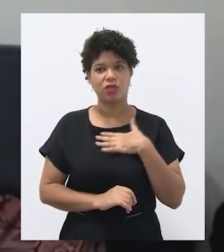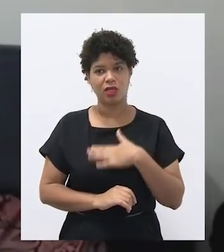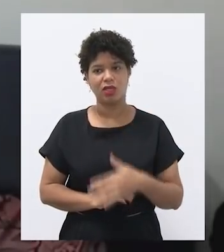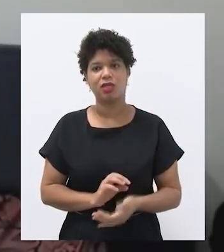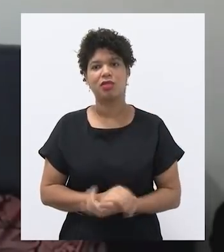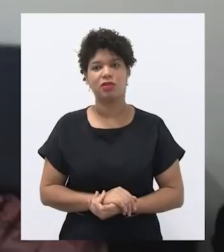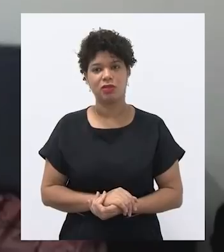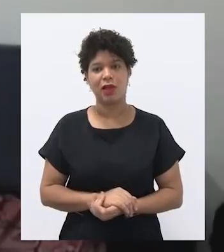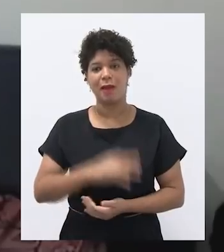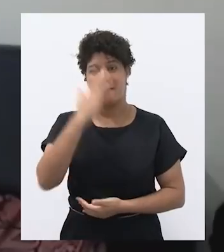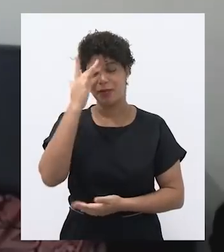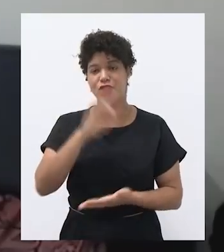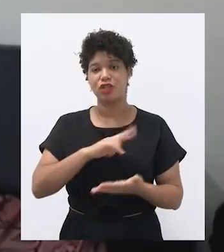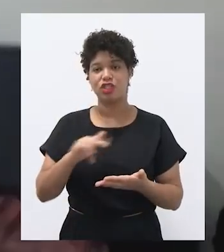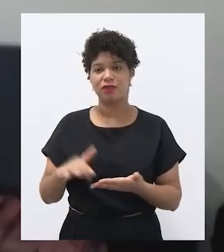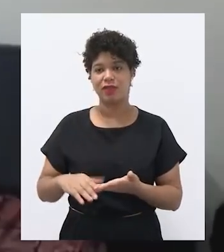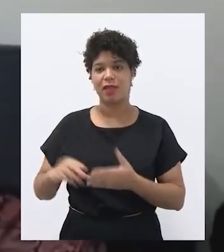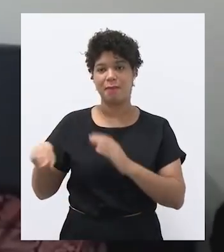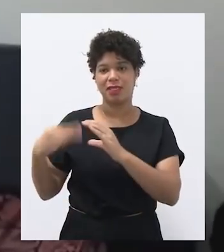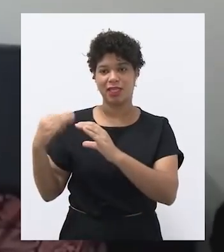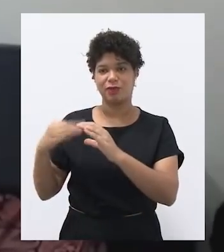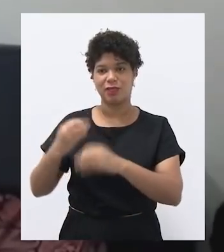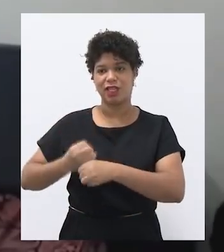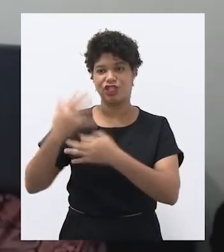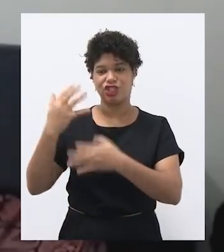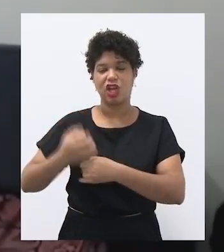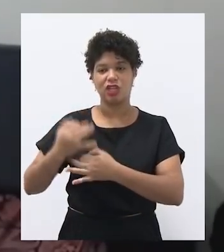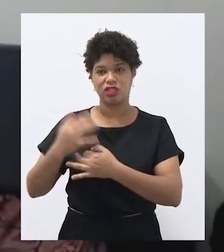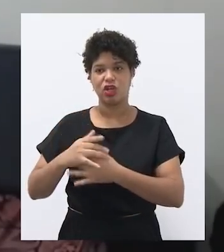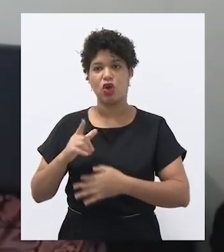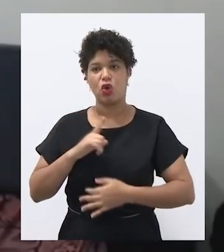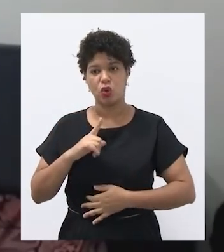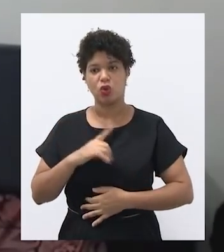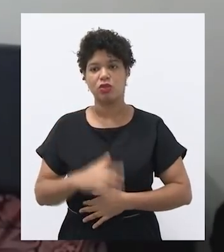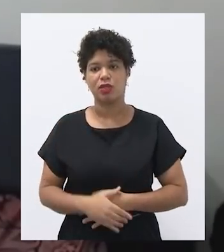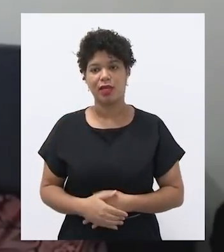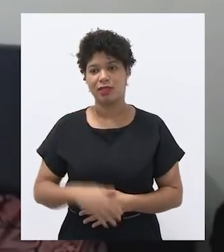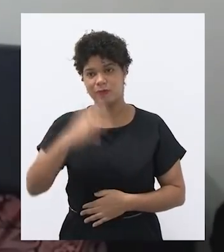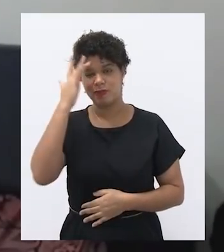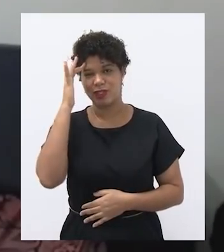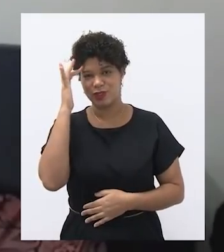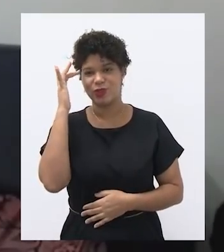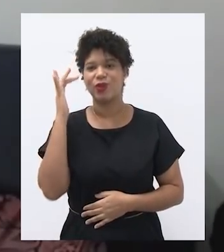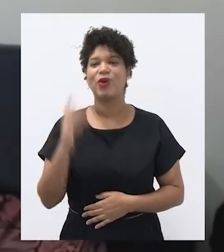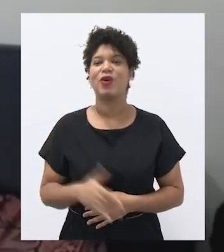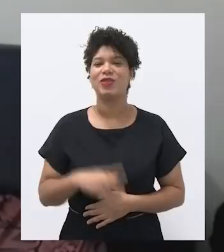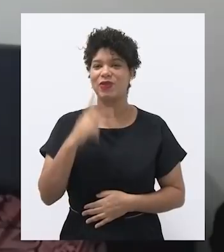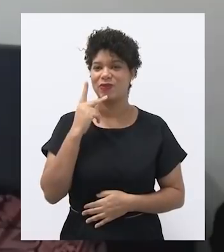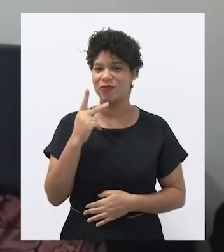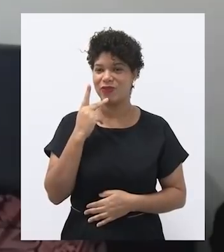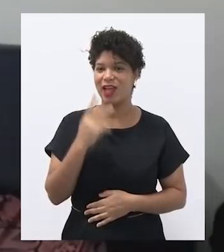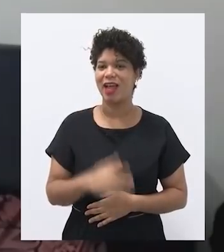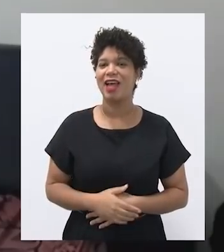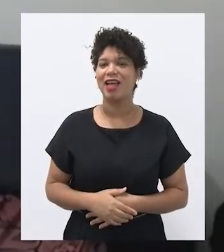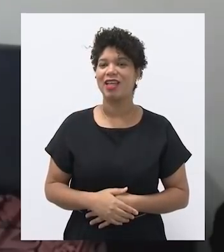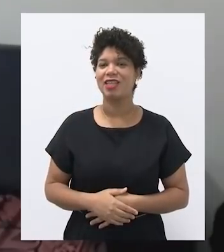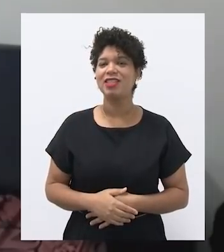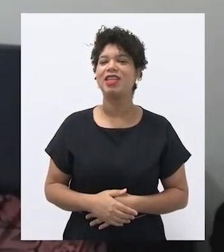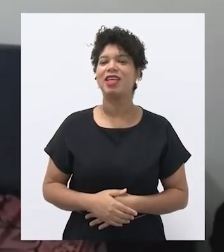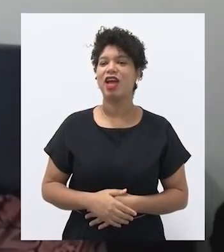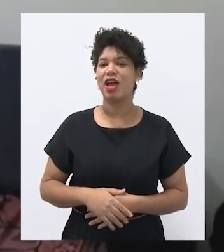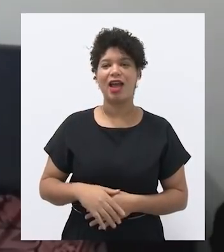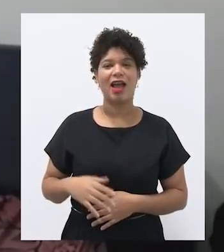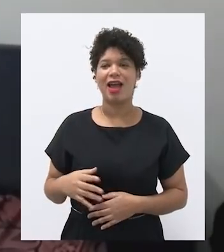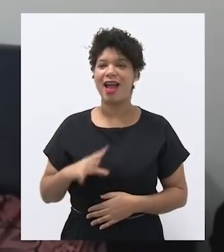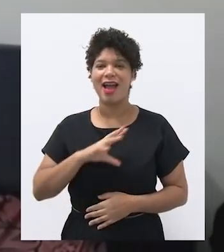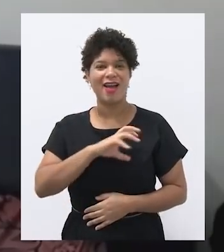Tem bastante gente comentando aqui com a gente no chat, né? O pessoal, todo mundo falando assim, você me representa, adorei sobre